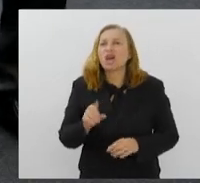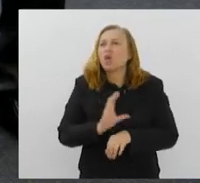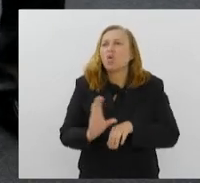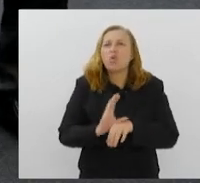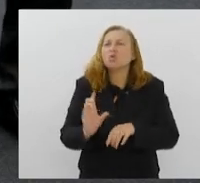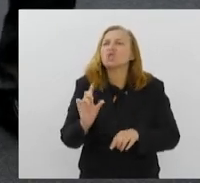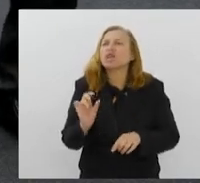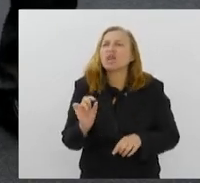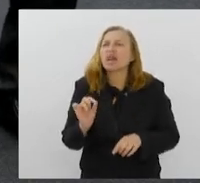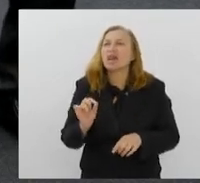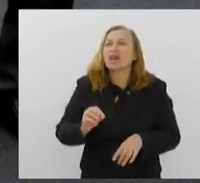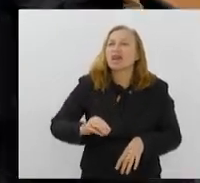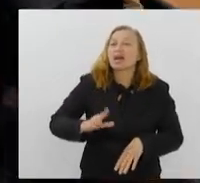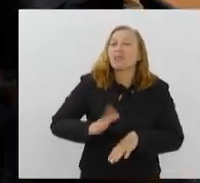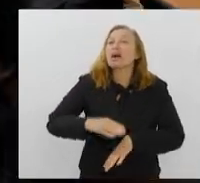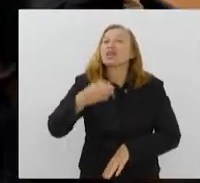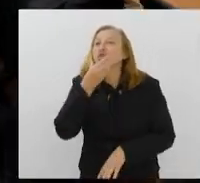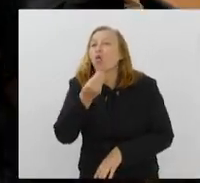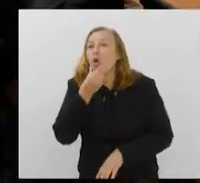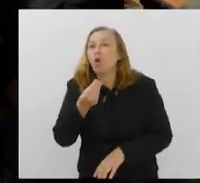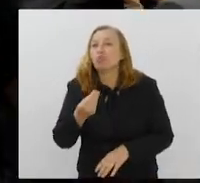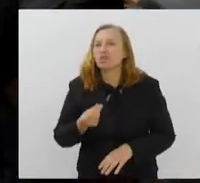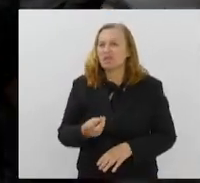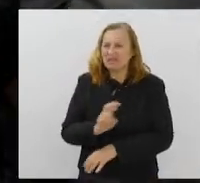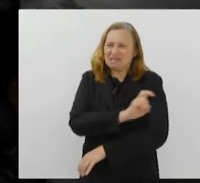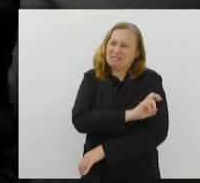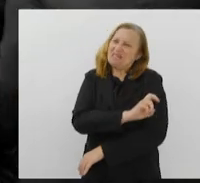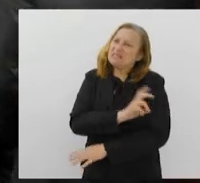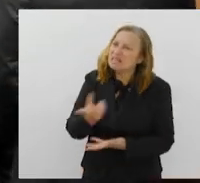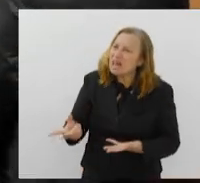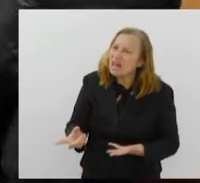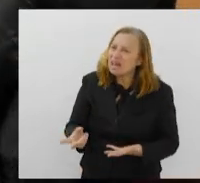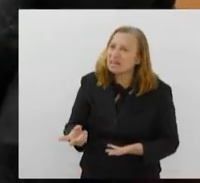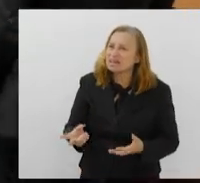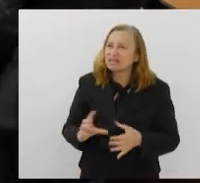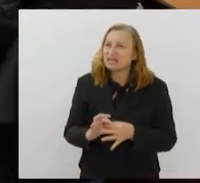mais machinho? Não saiu da quinta série? Não deixou de